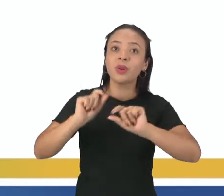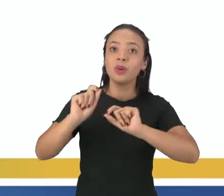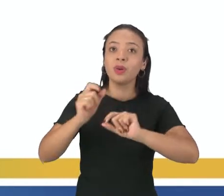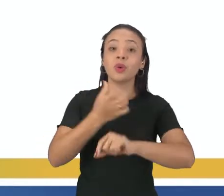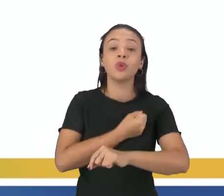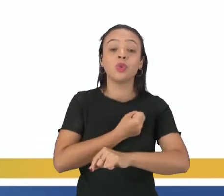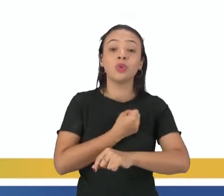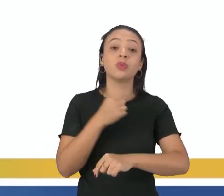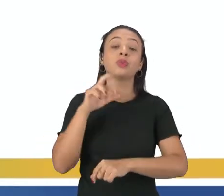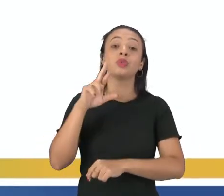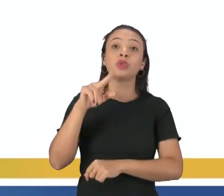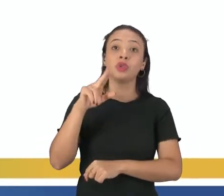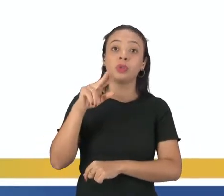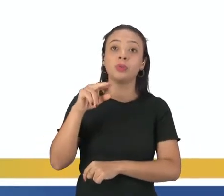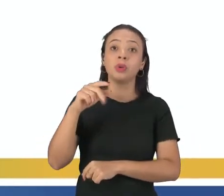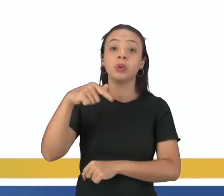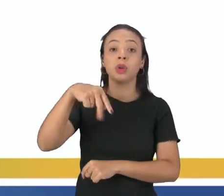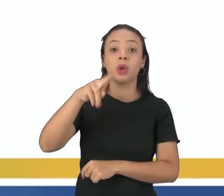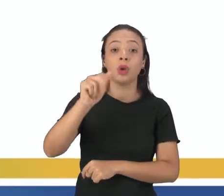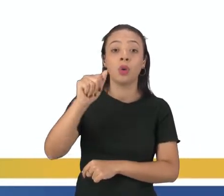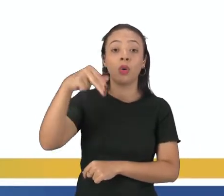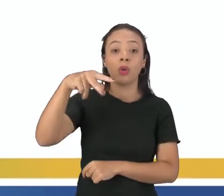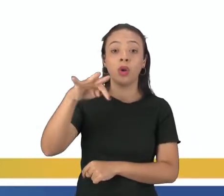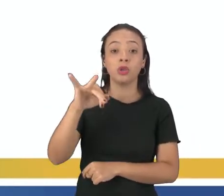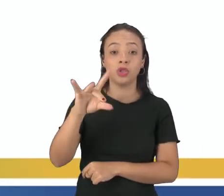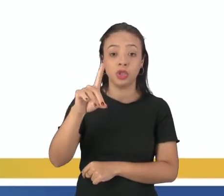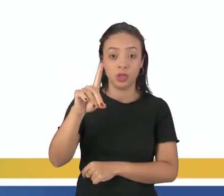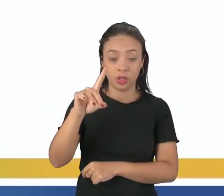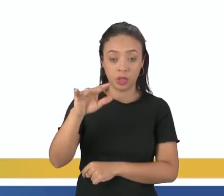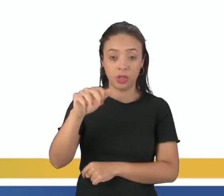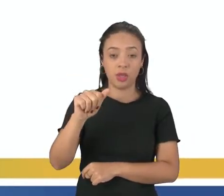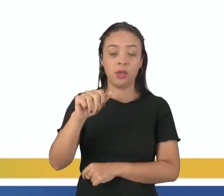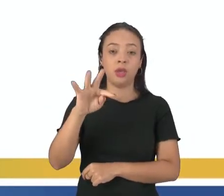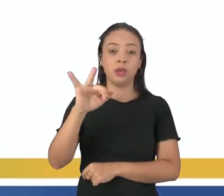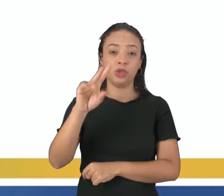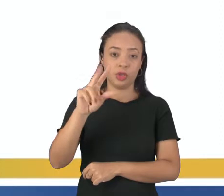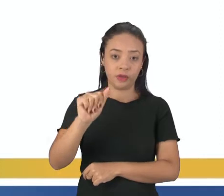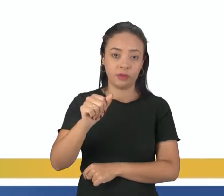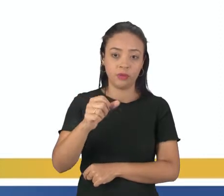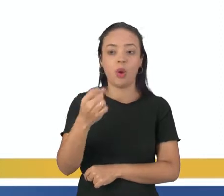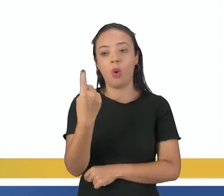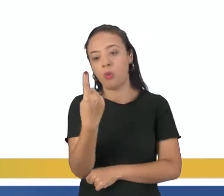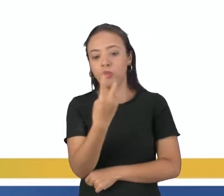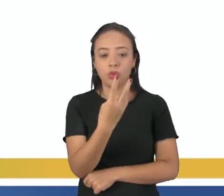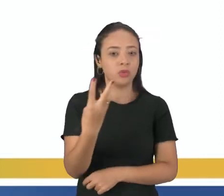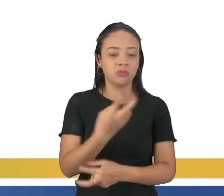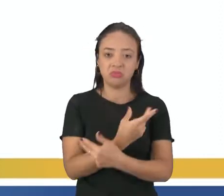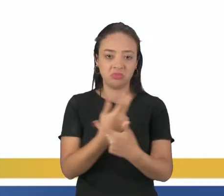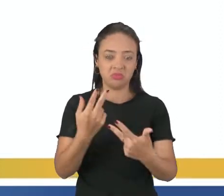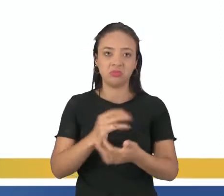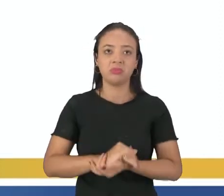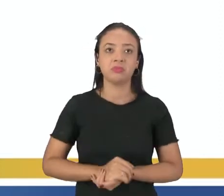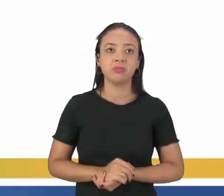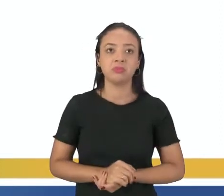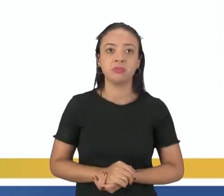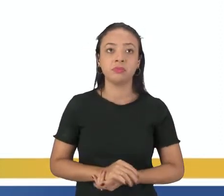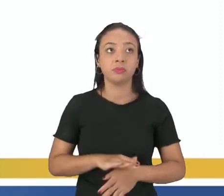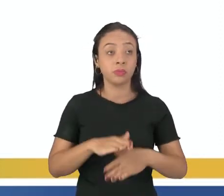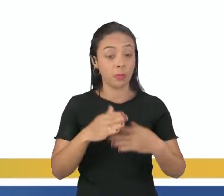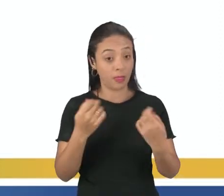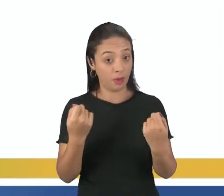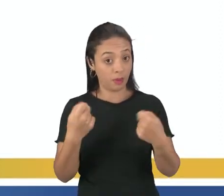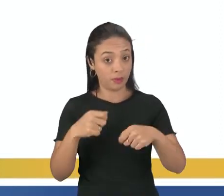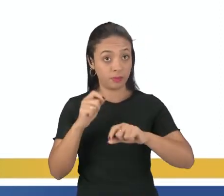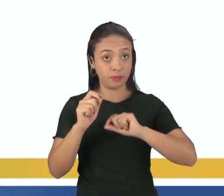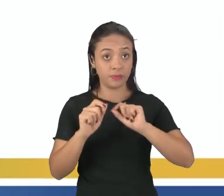seria quantitativa, 0 irmãos, 1 irmão, 2 irmãos e assim por diante. Então percebam